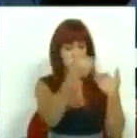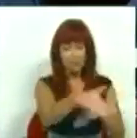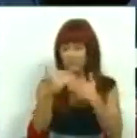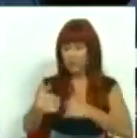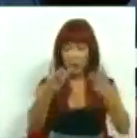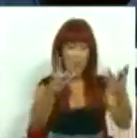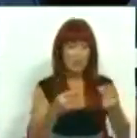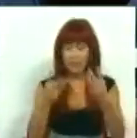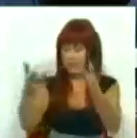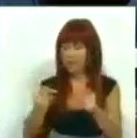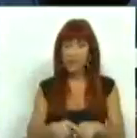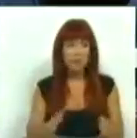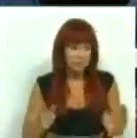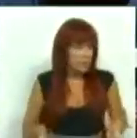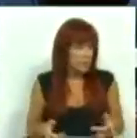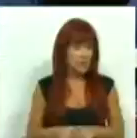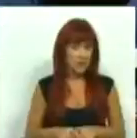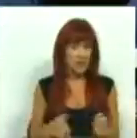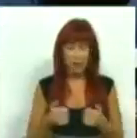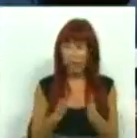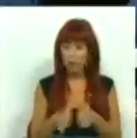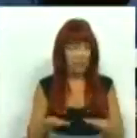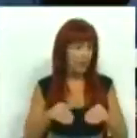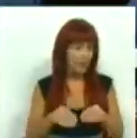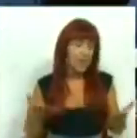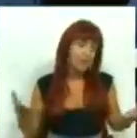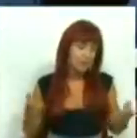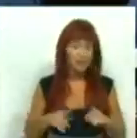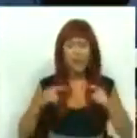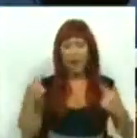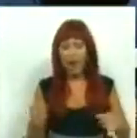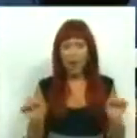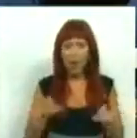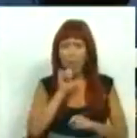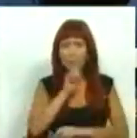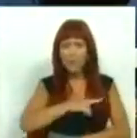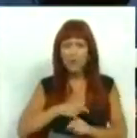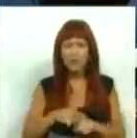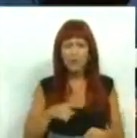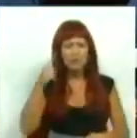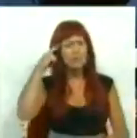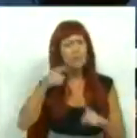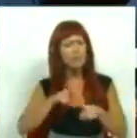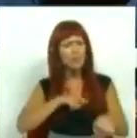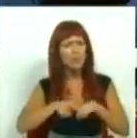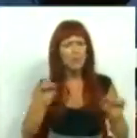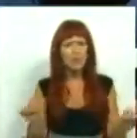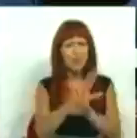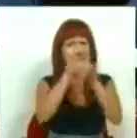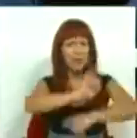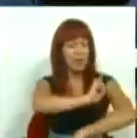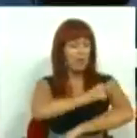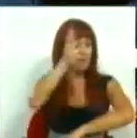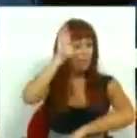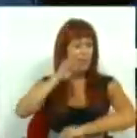restrições orçamentais, tão necessárias e por todos aceites, existe ou não possibilidade e intenção política clara de as